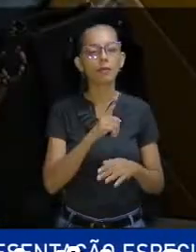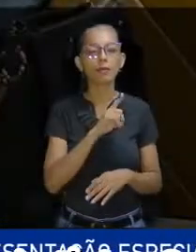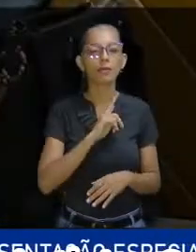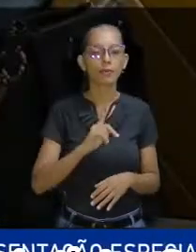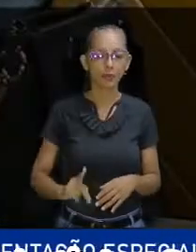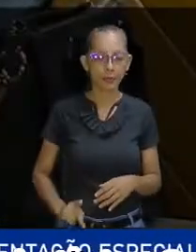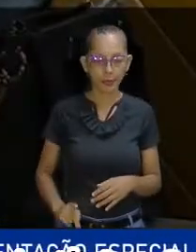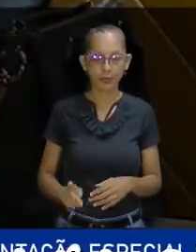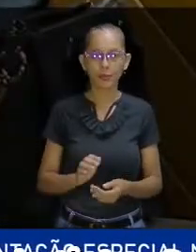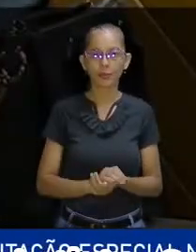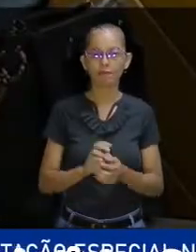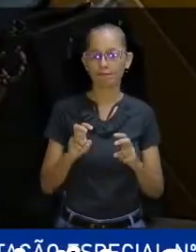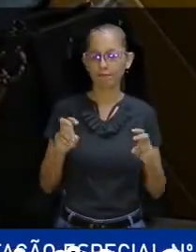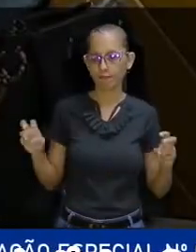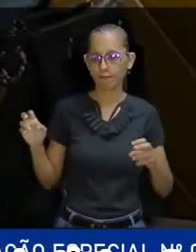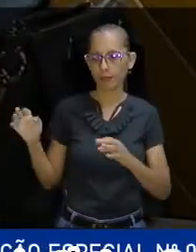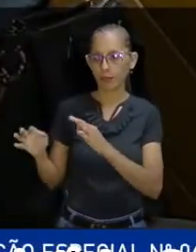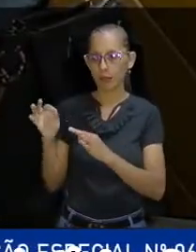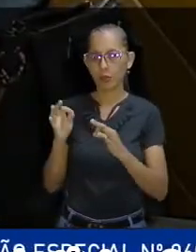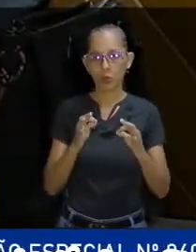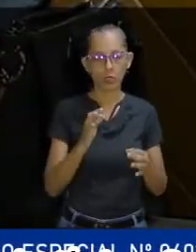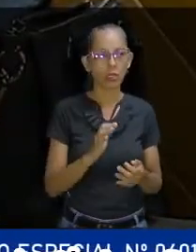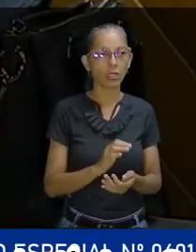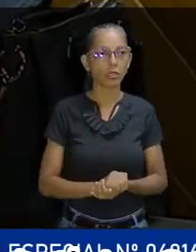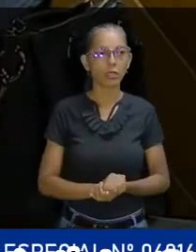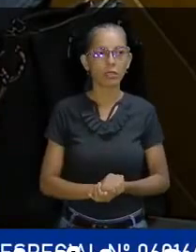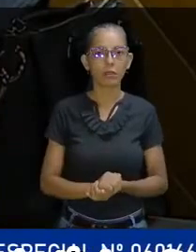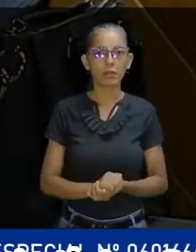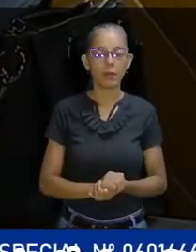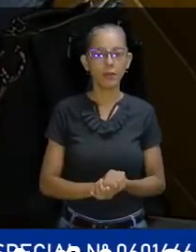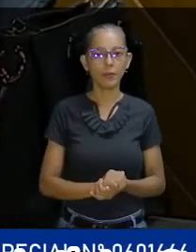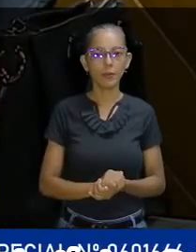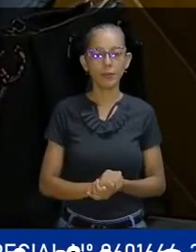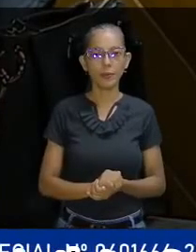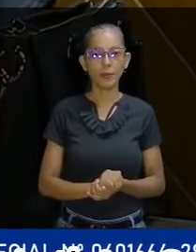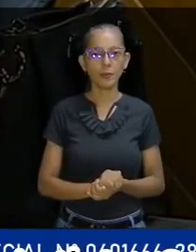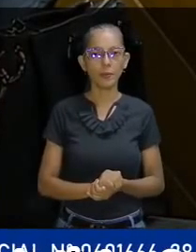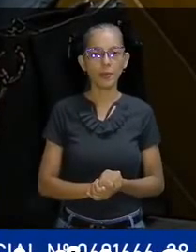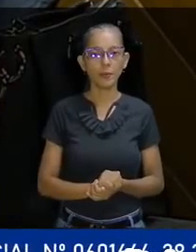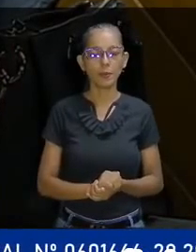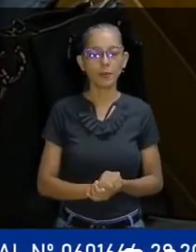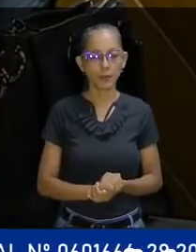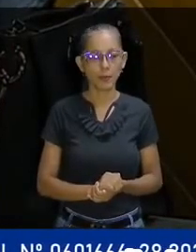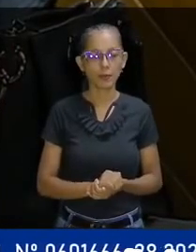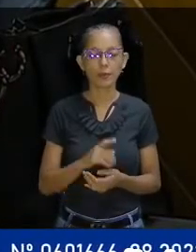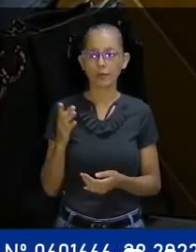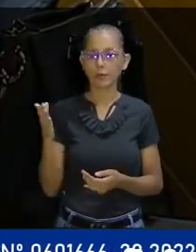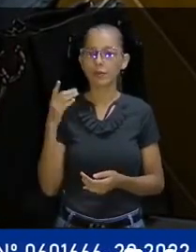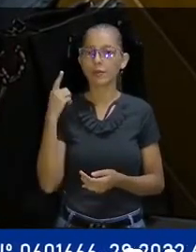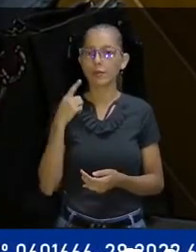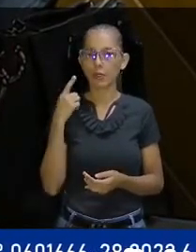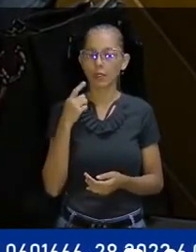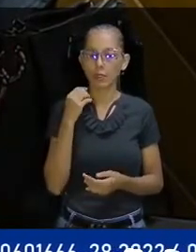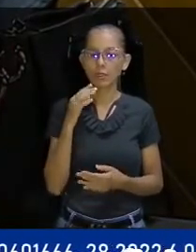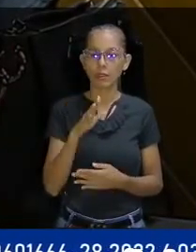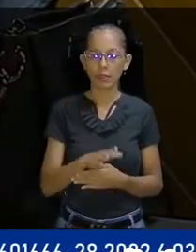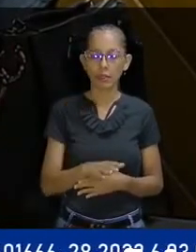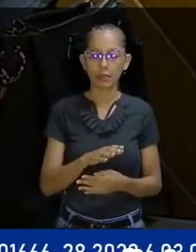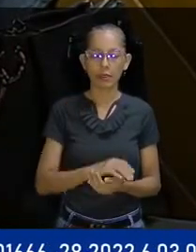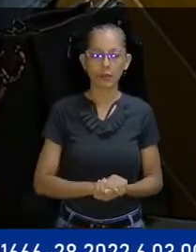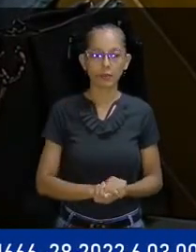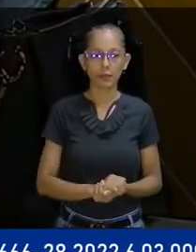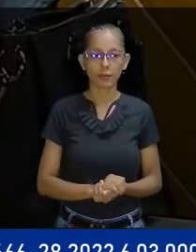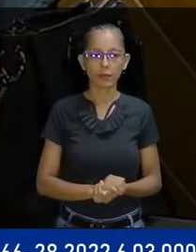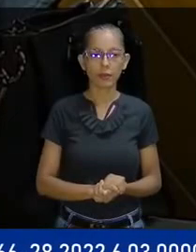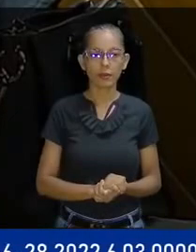eminentes pares, douta Procuradora Regional Eleitoral, Excelentíssimo senhor advogado, eu manifesto